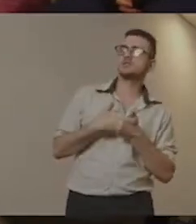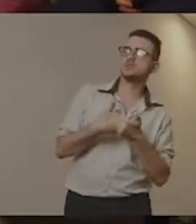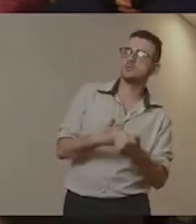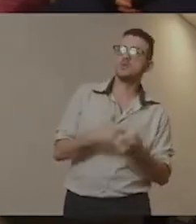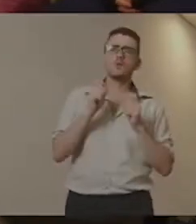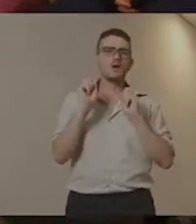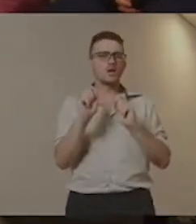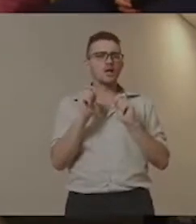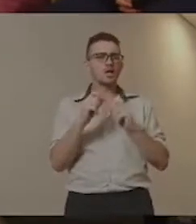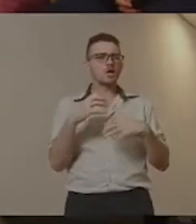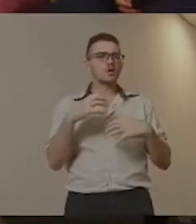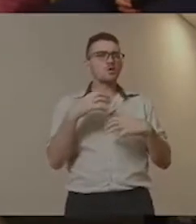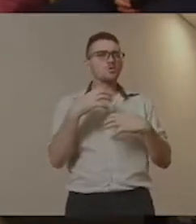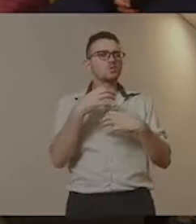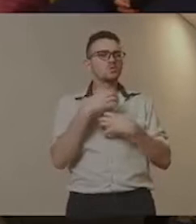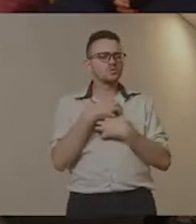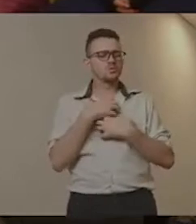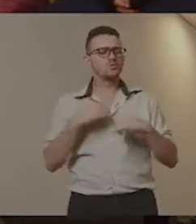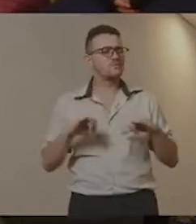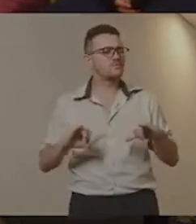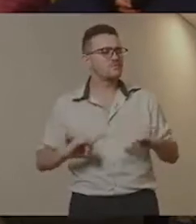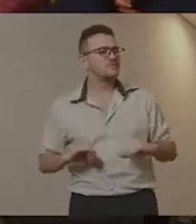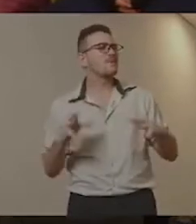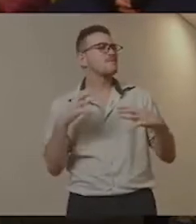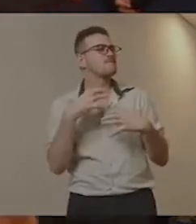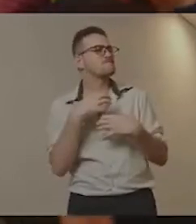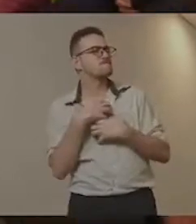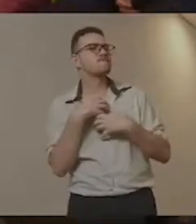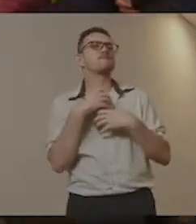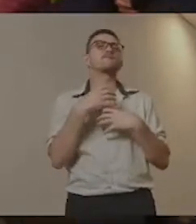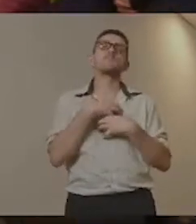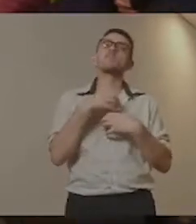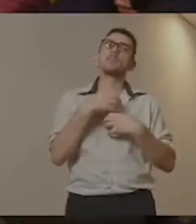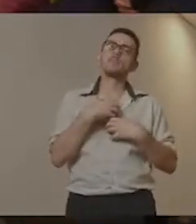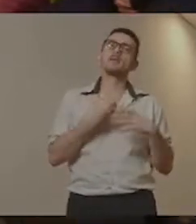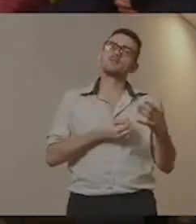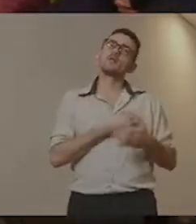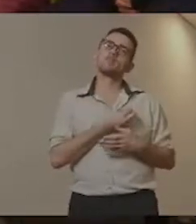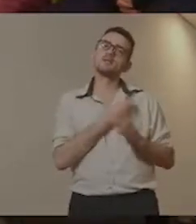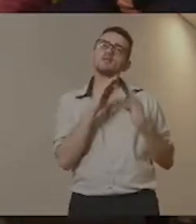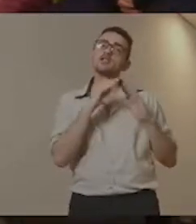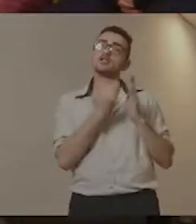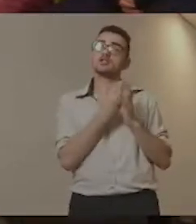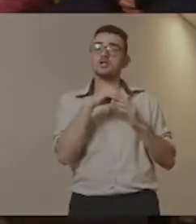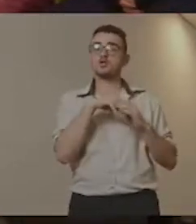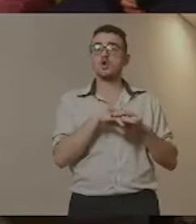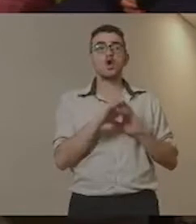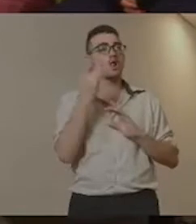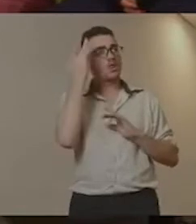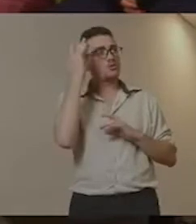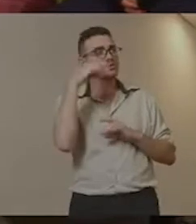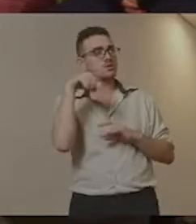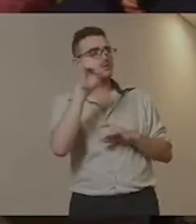está presente na escola. Não sei na realidade de vocês, mas a gente que pesquisa isso, tem visto isso com uma